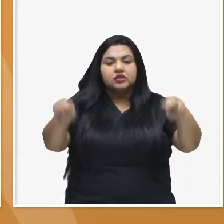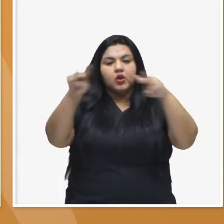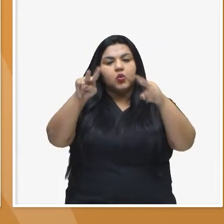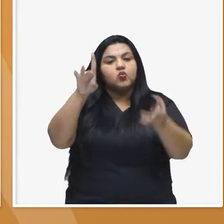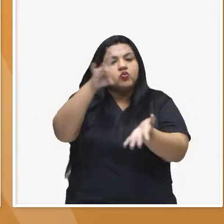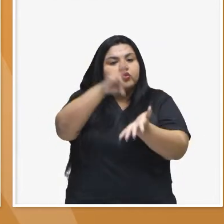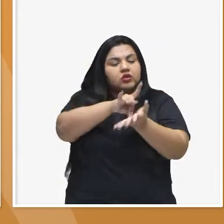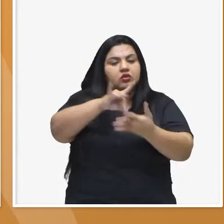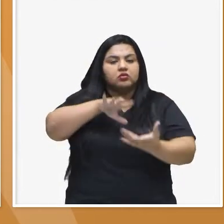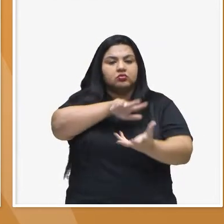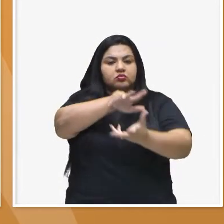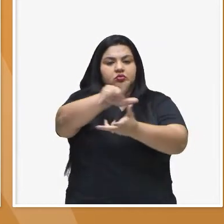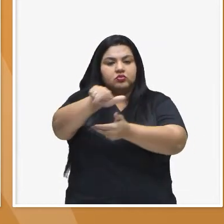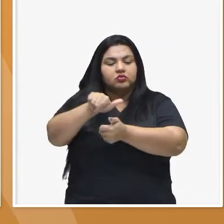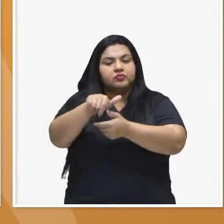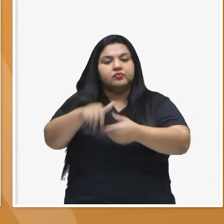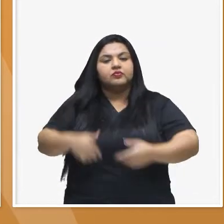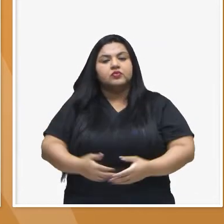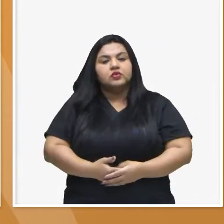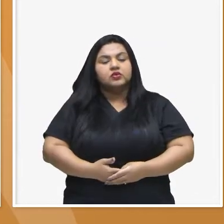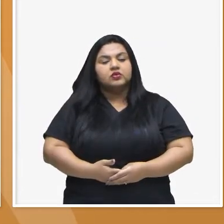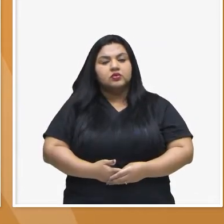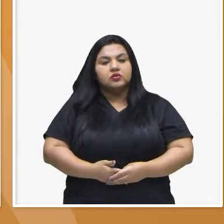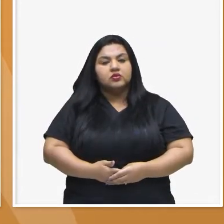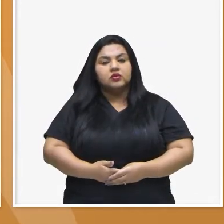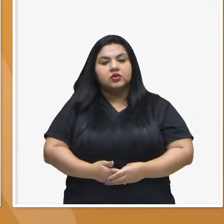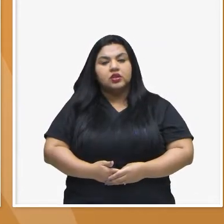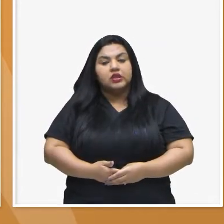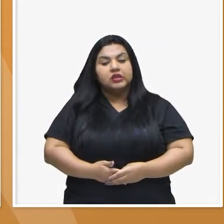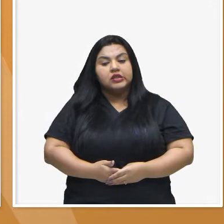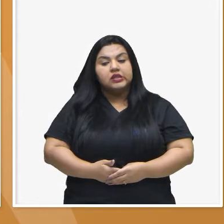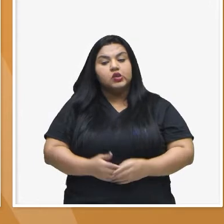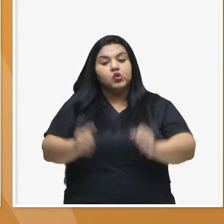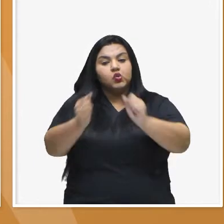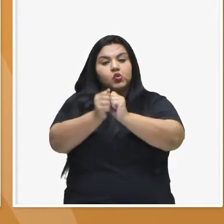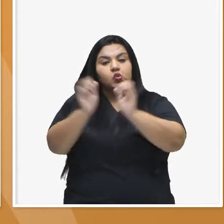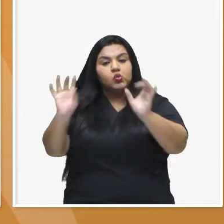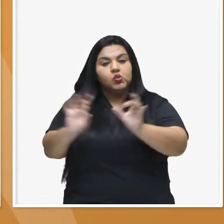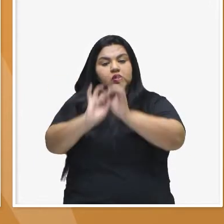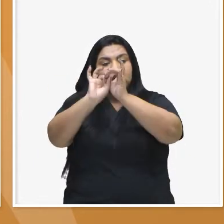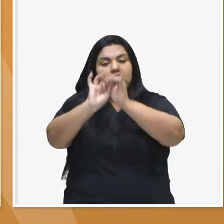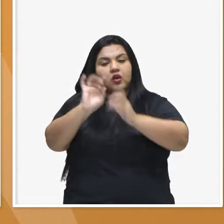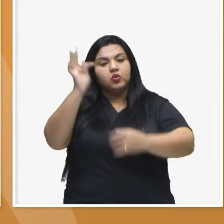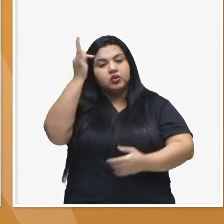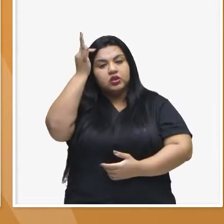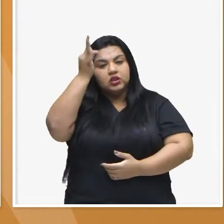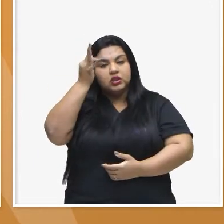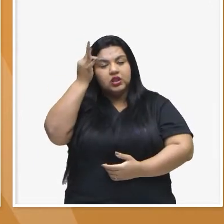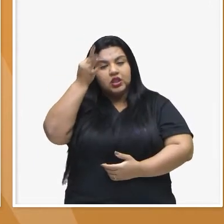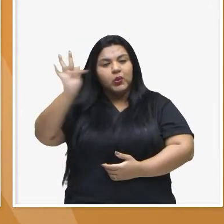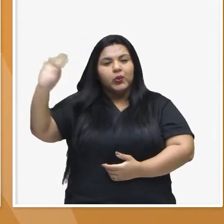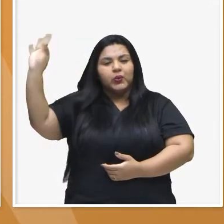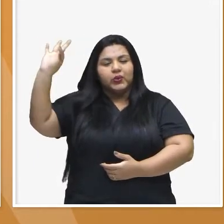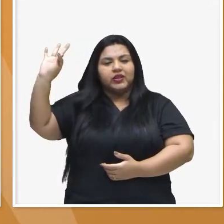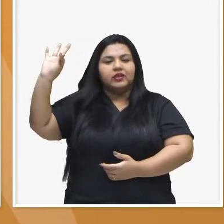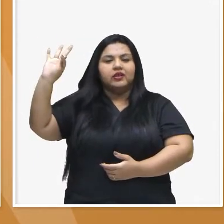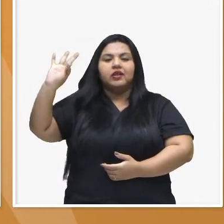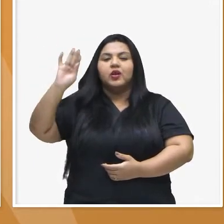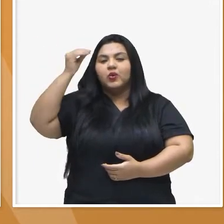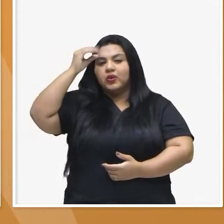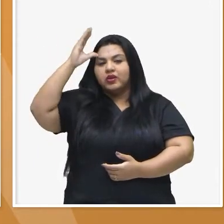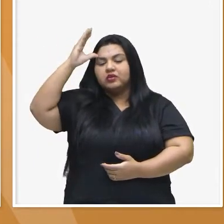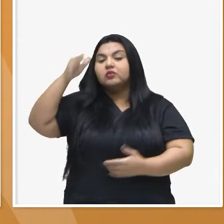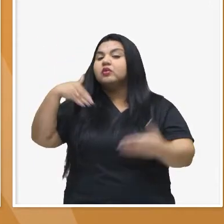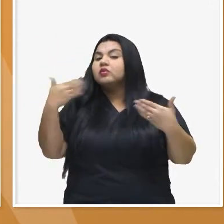mundo, através da teoria do conhecimento. Então, vamos ver aqui, conhecer um pouco, então, qual